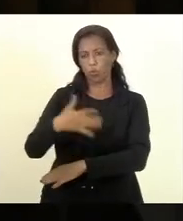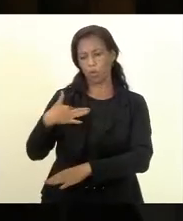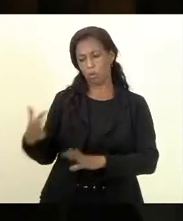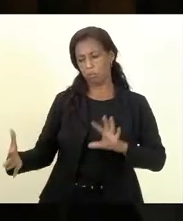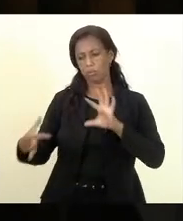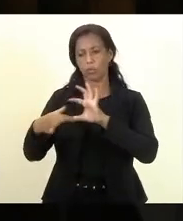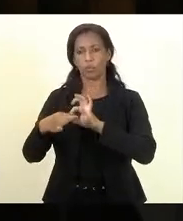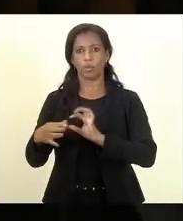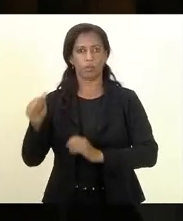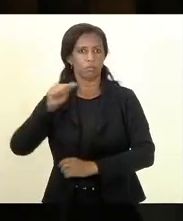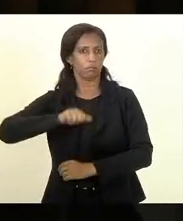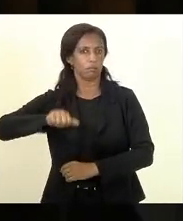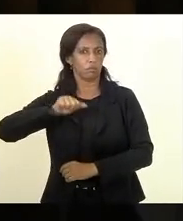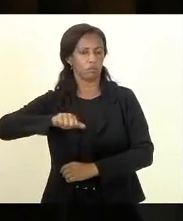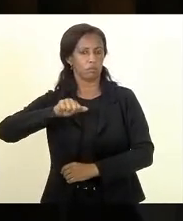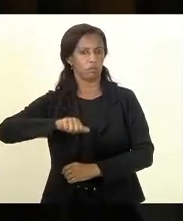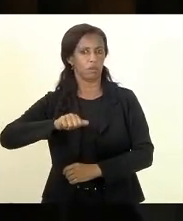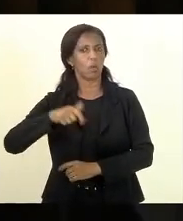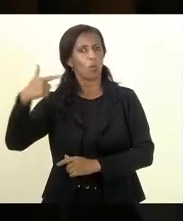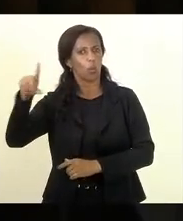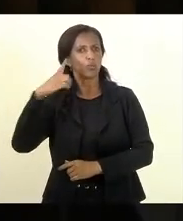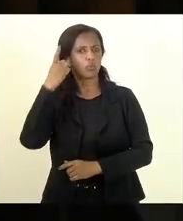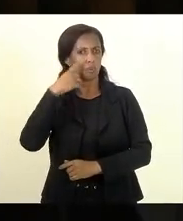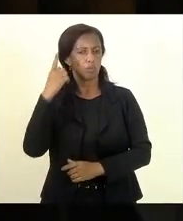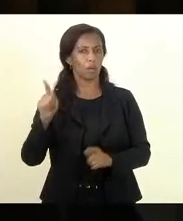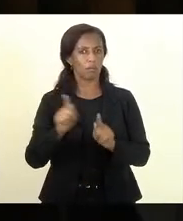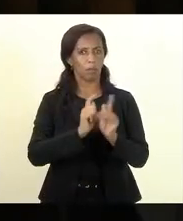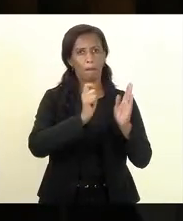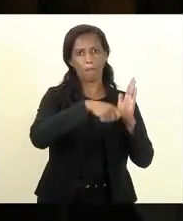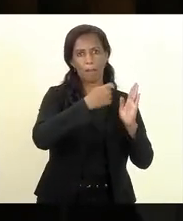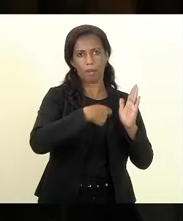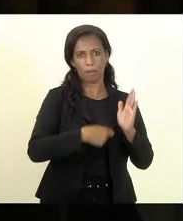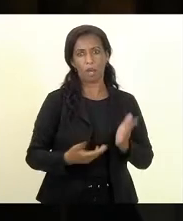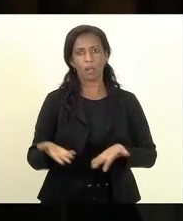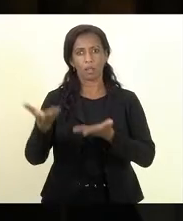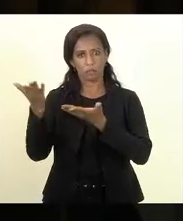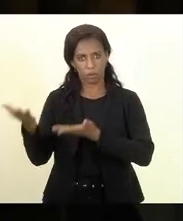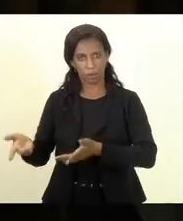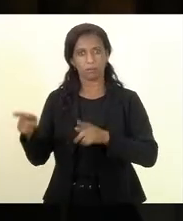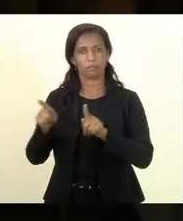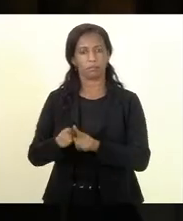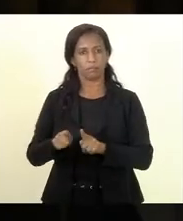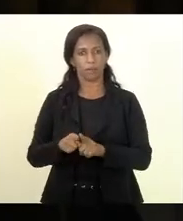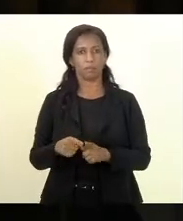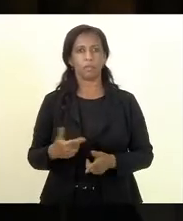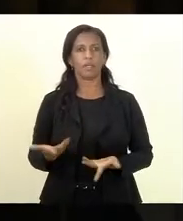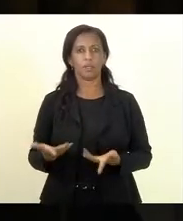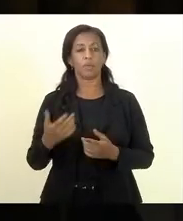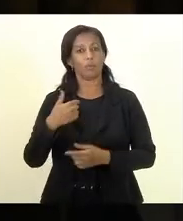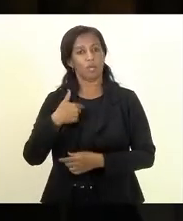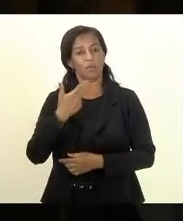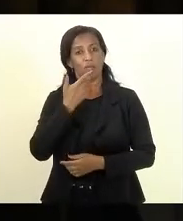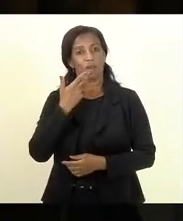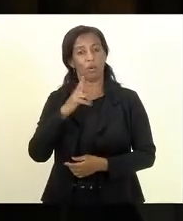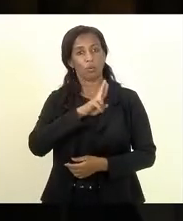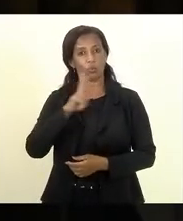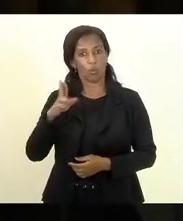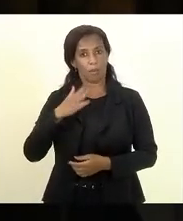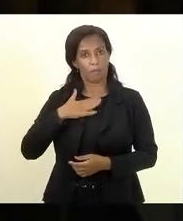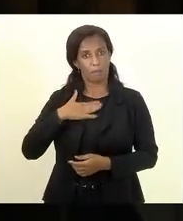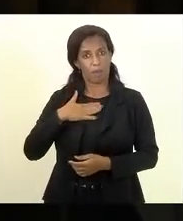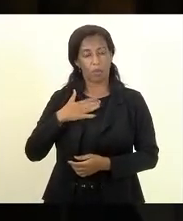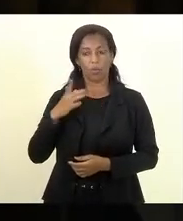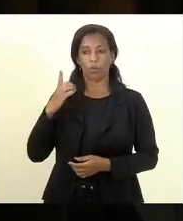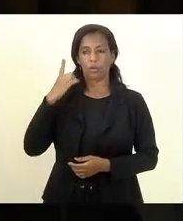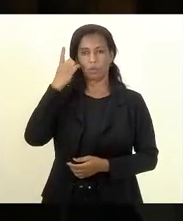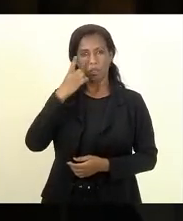projeto, aprovamos essa lei, vários outros deputados e deputadas, inclusive, subscreveram, Vossa Excelência é coautora, então quero fazer menção também a esse nosso projeto, meu e da deputada Tânia